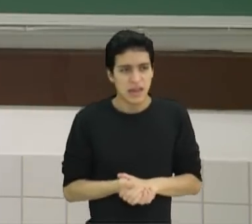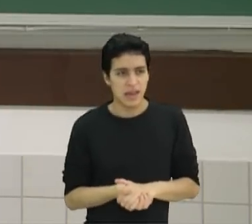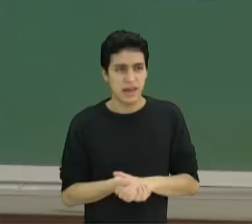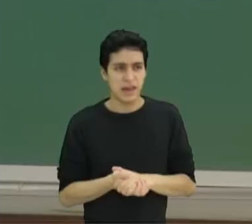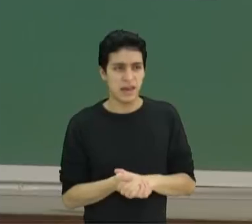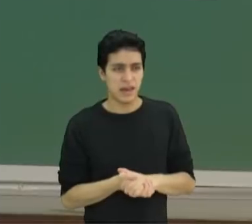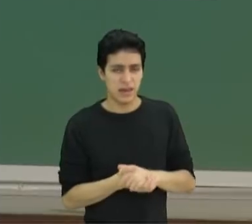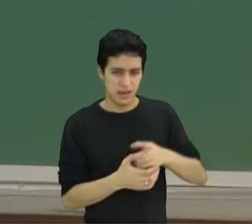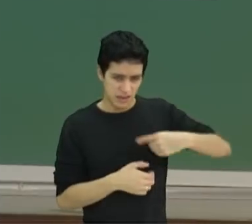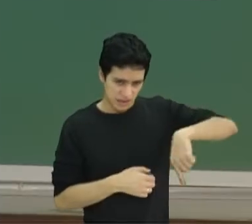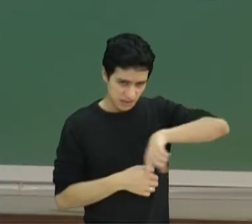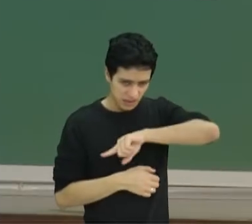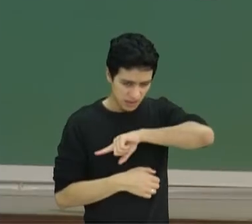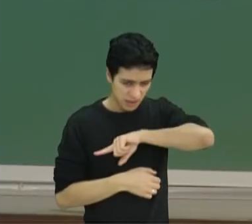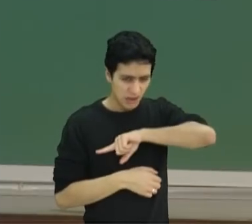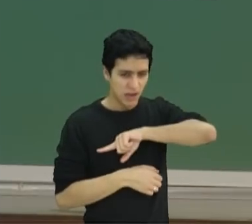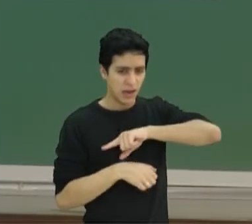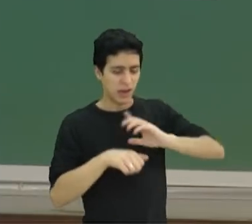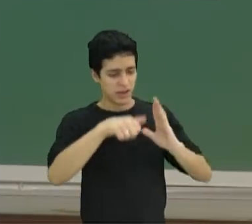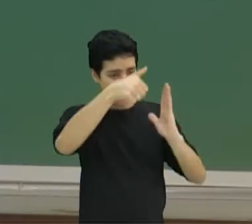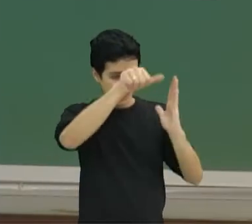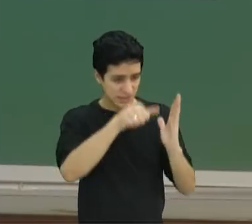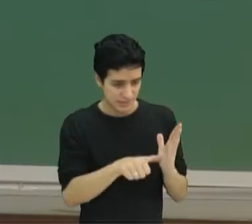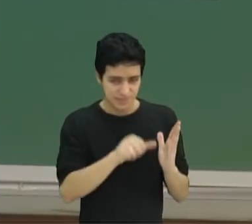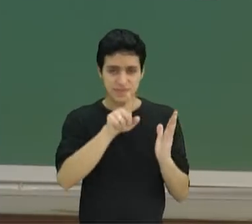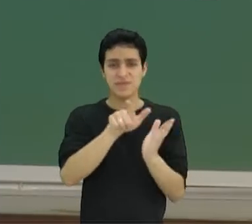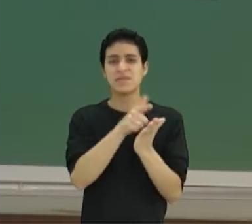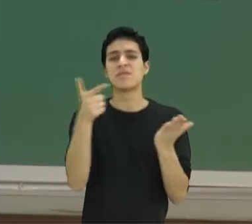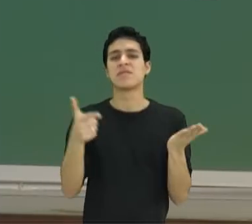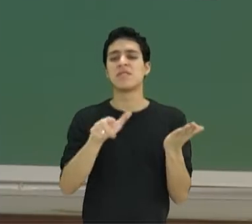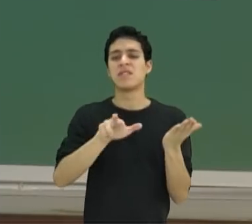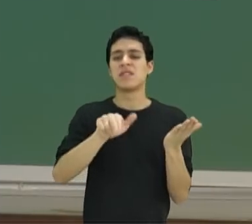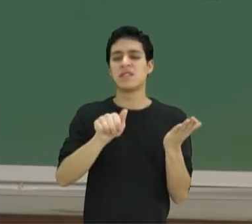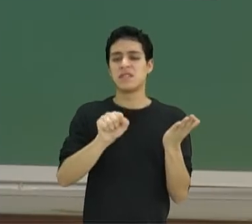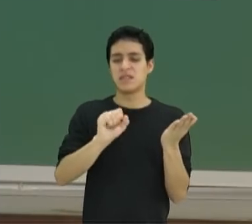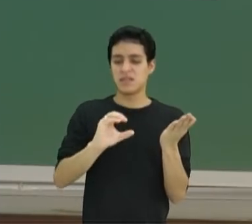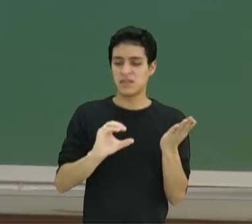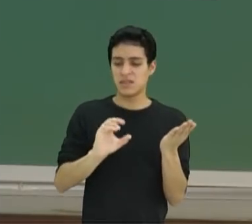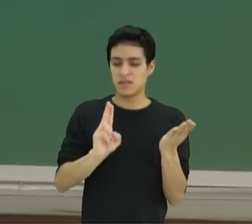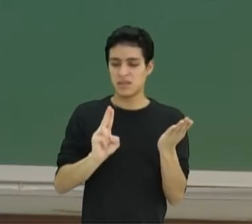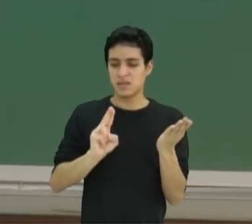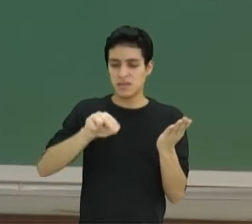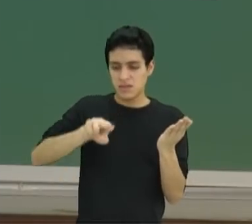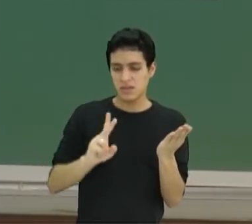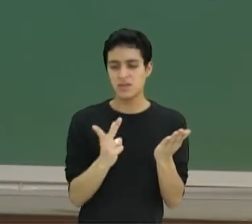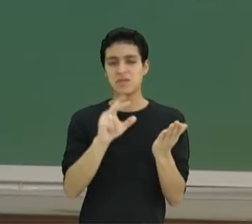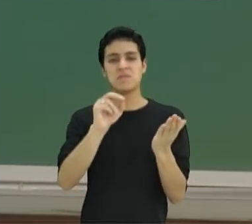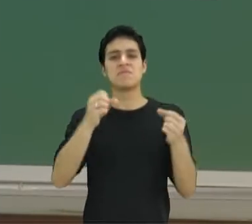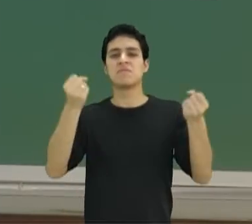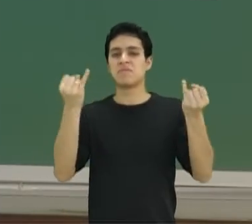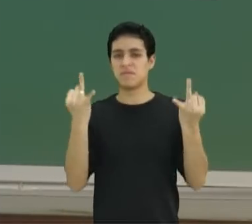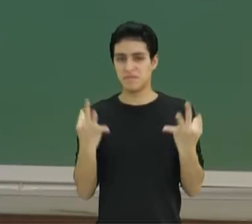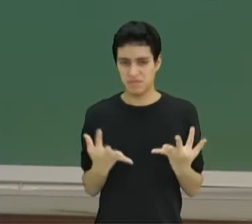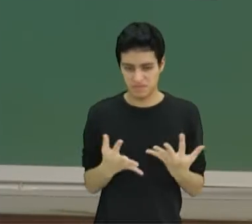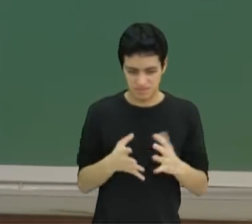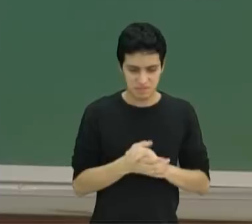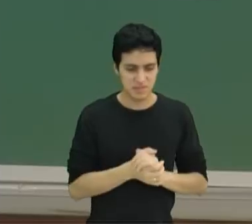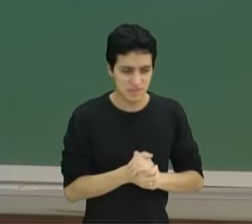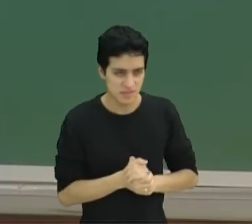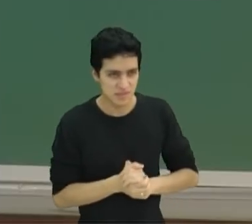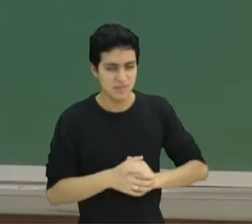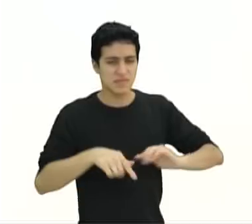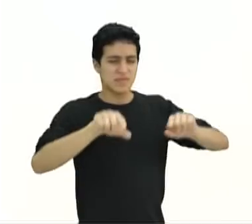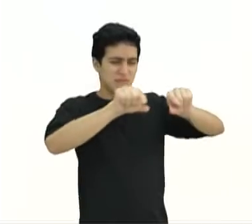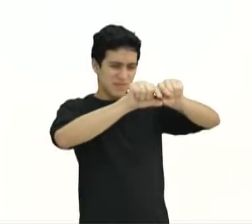O ensaio que iremos trabalhar ele foi retirado do jornal Rascunho. Nós temos aqui o cabeçalho do site,